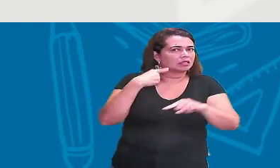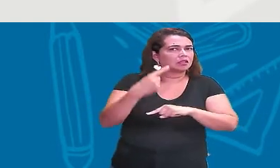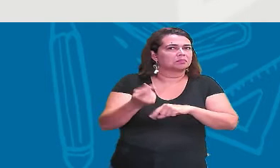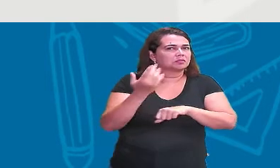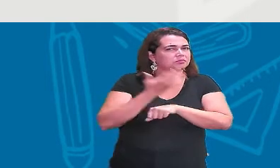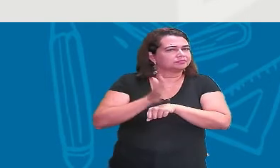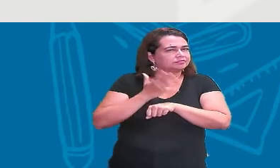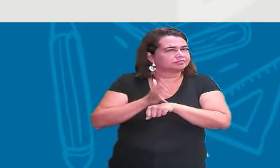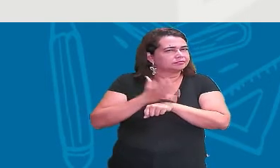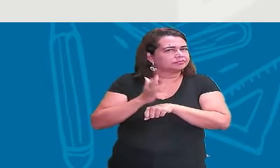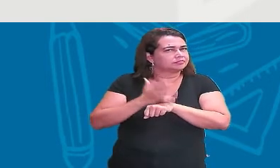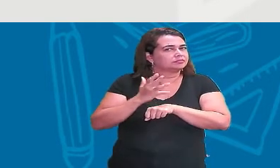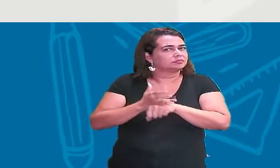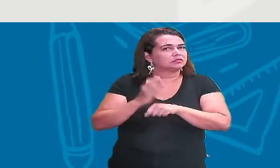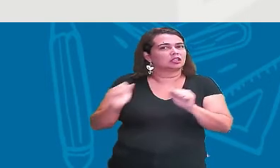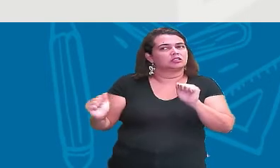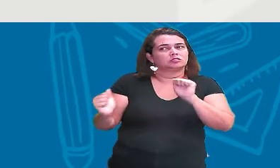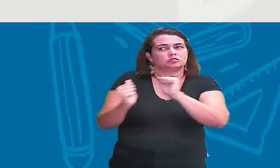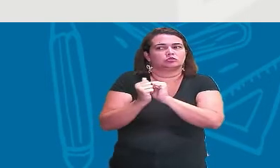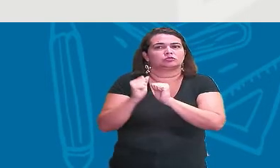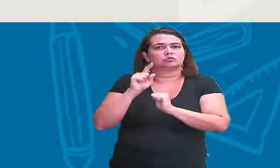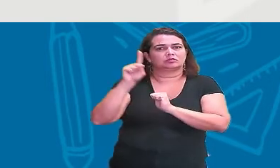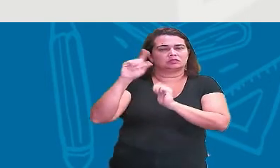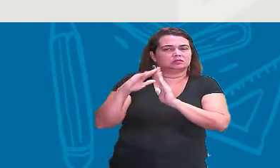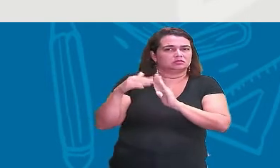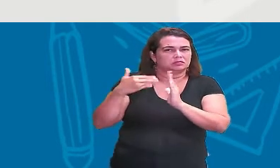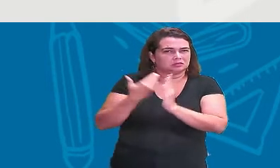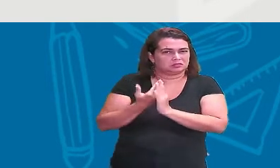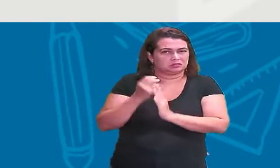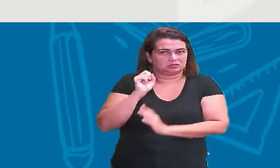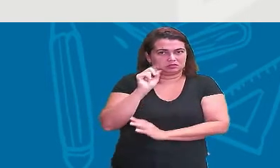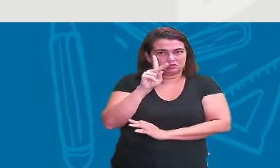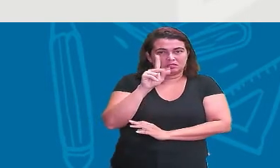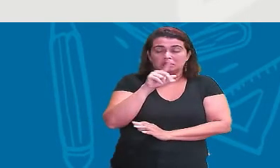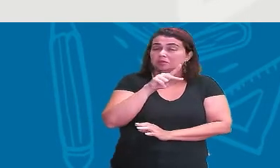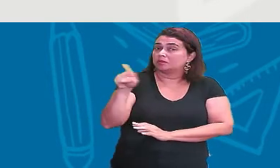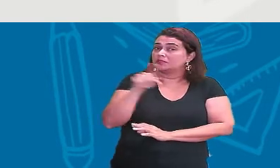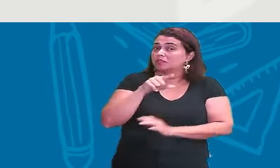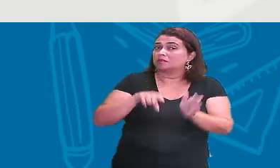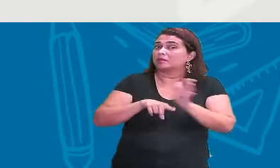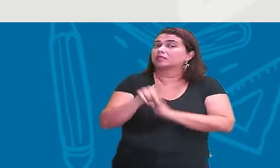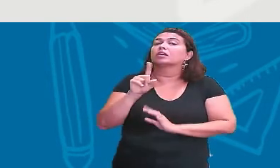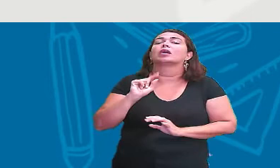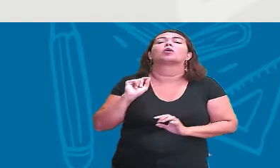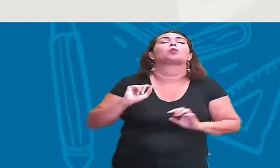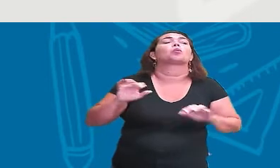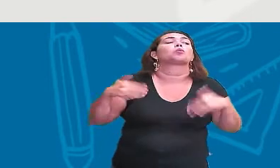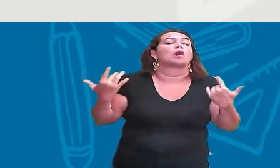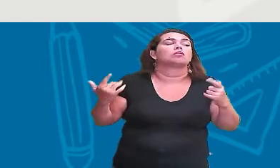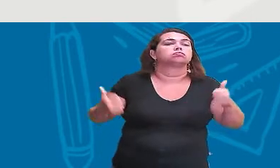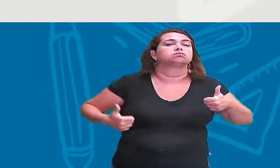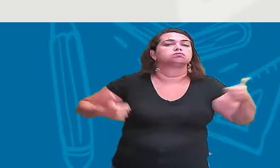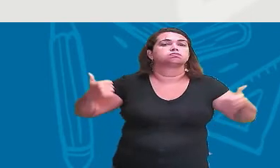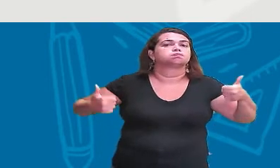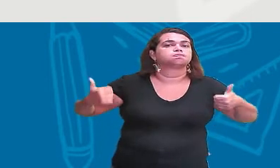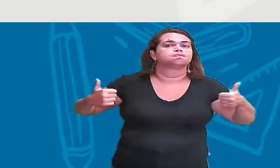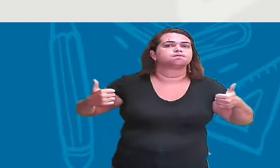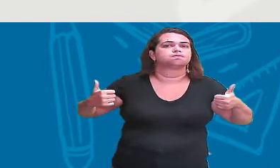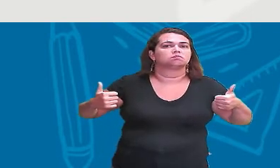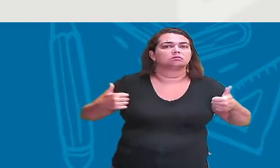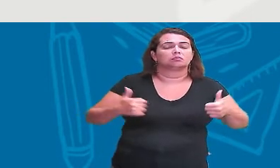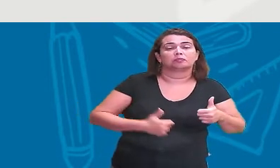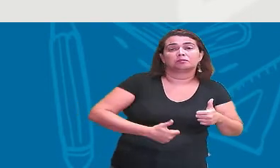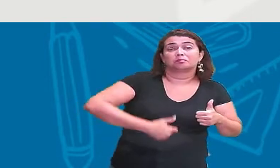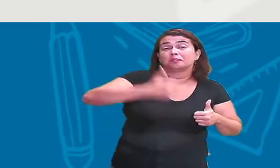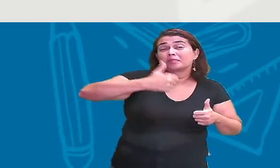aí em prática na sala de aula junto com o professor. Tá bom? E se ele perguntar quem veio primeiro, zona rural ou zona urbana, você vai